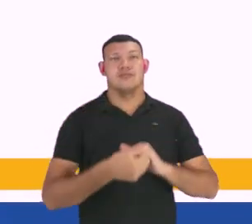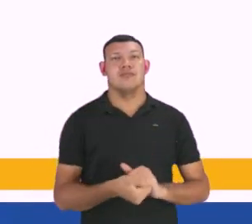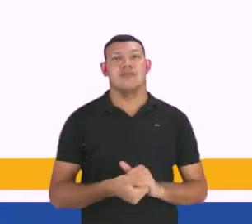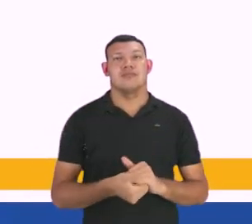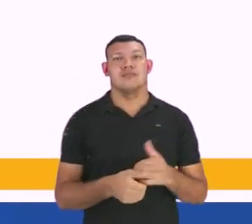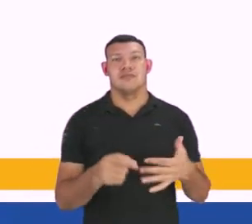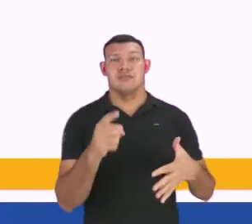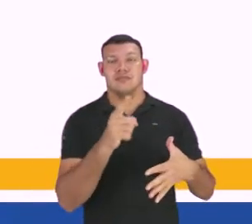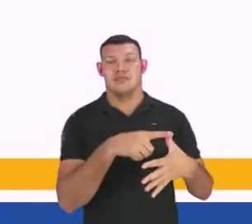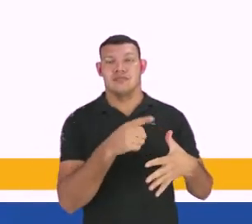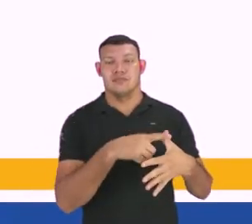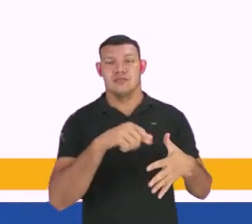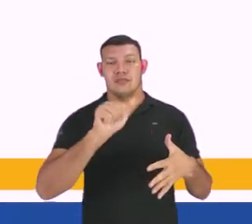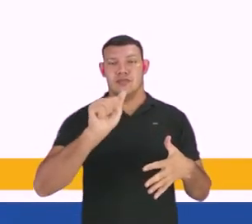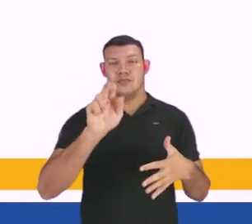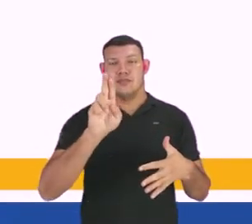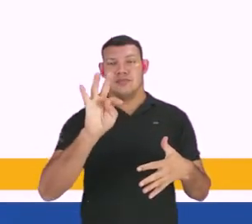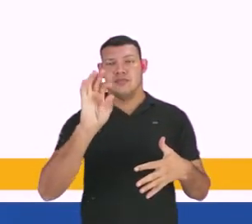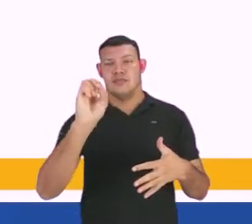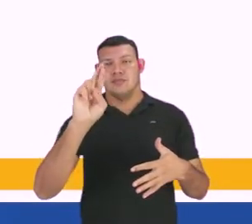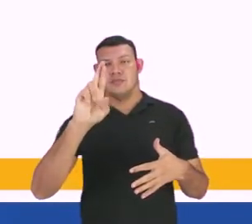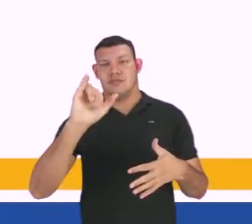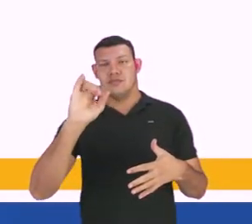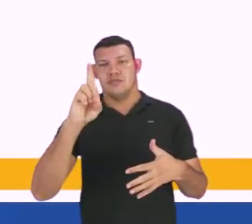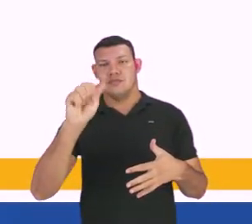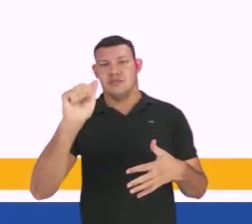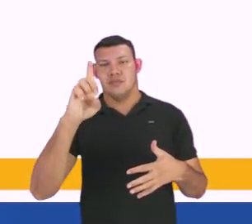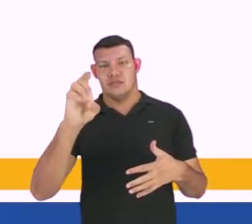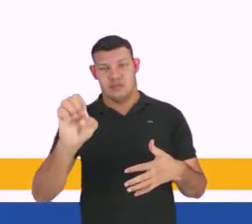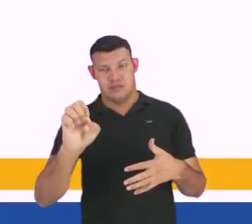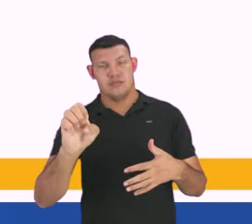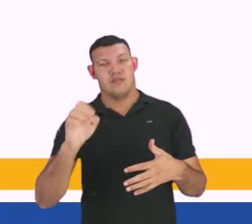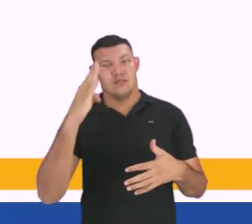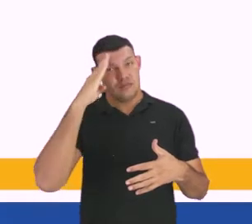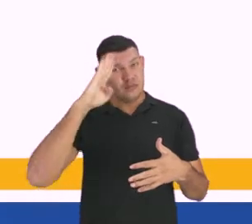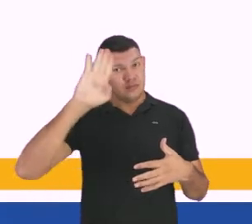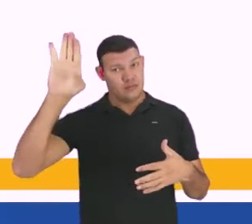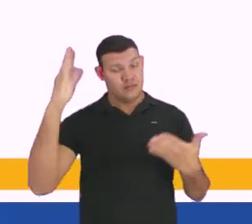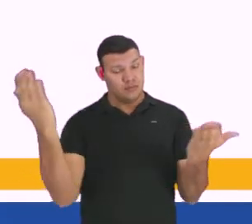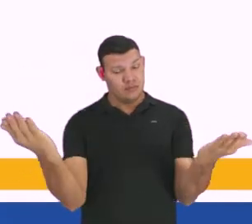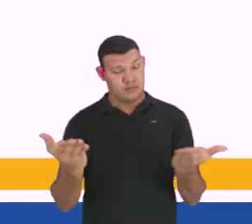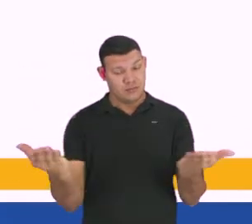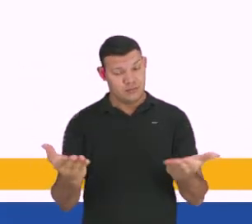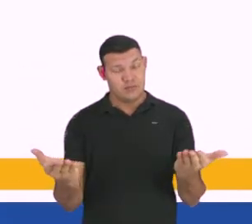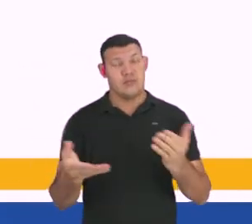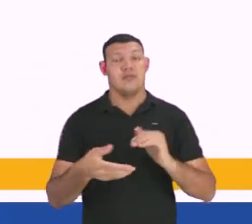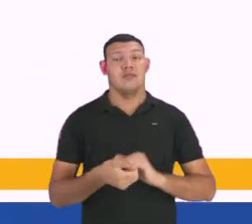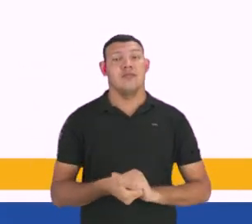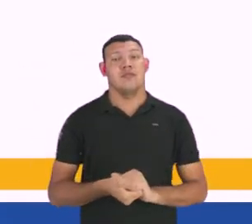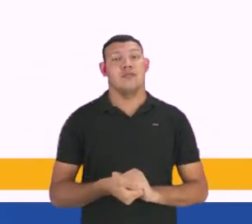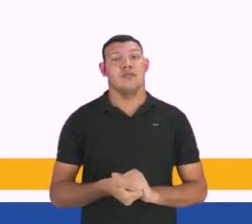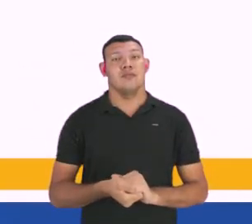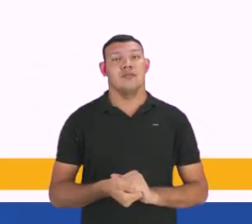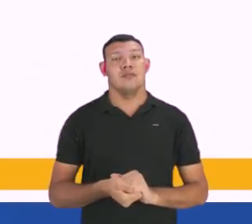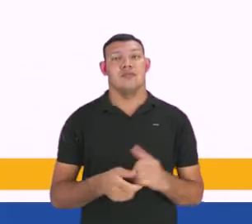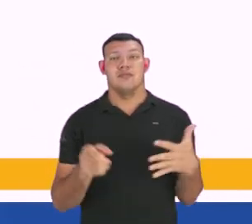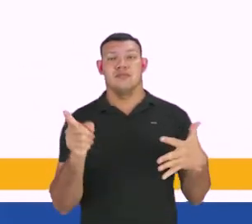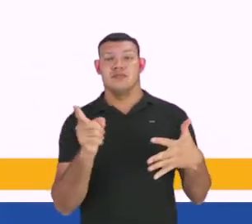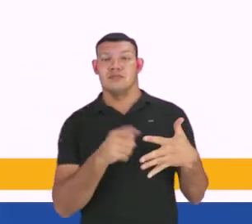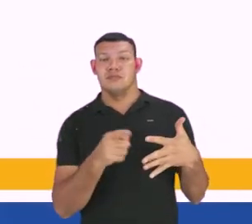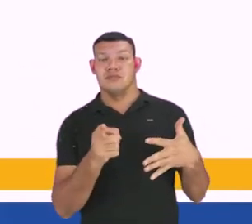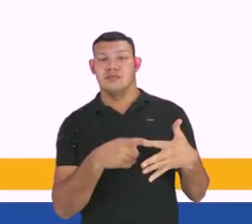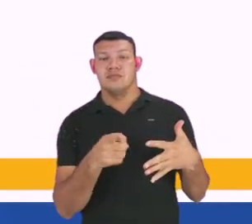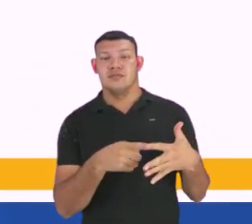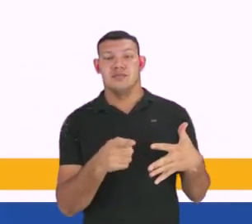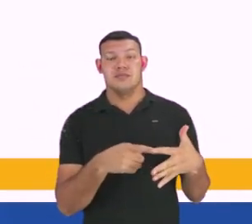de autoridade, que é o principal assunto de hoje desta aula. O argumento